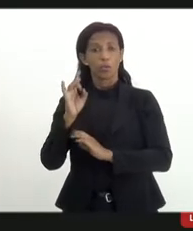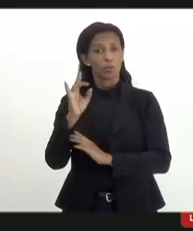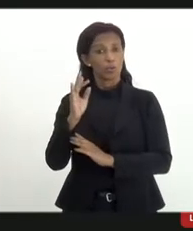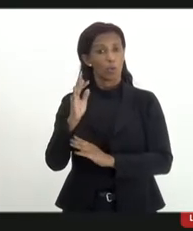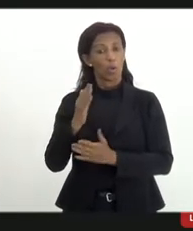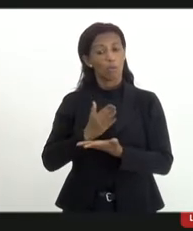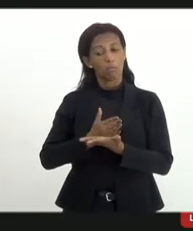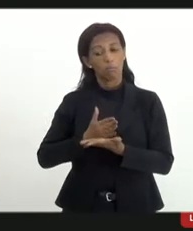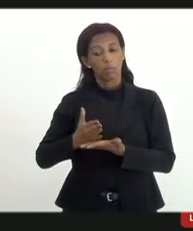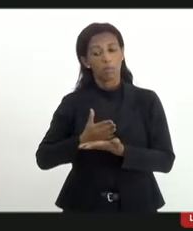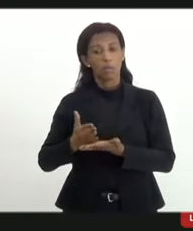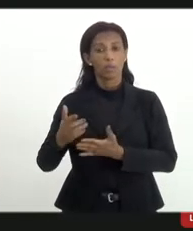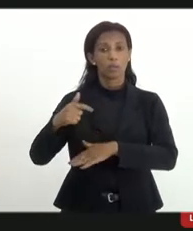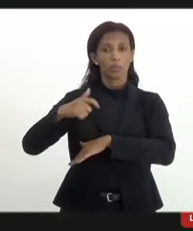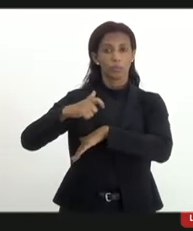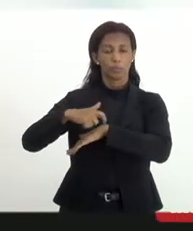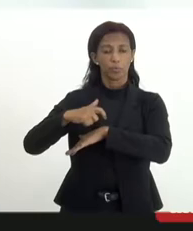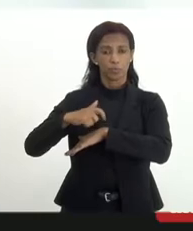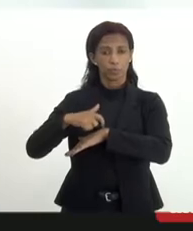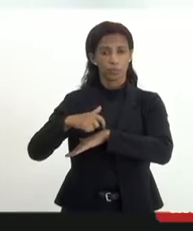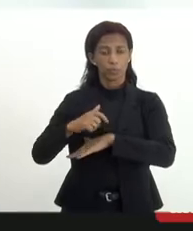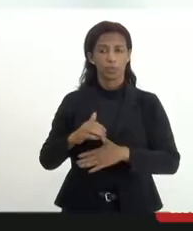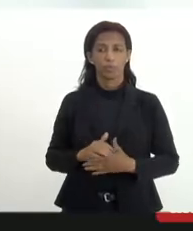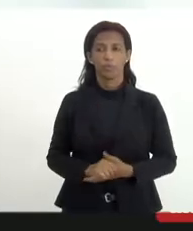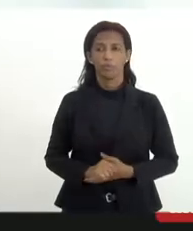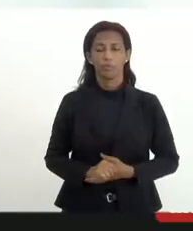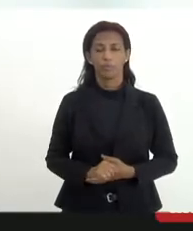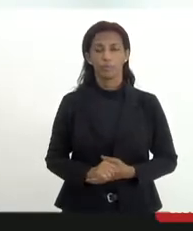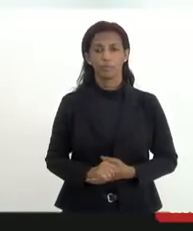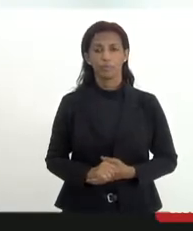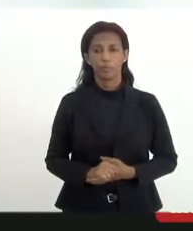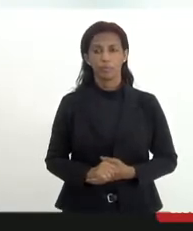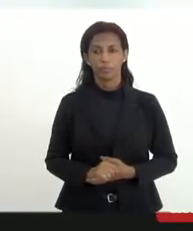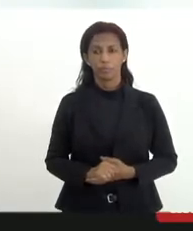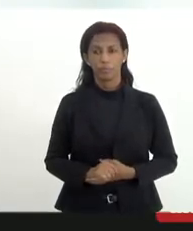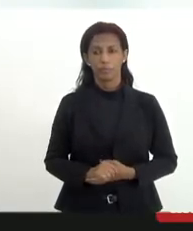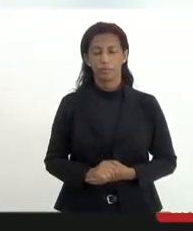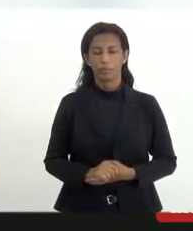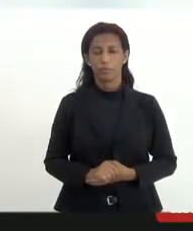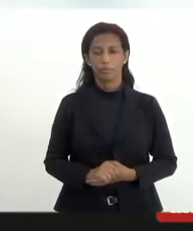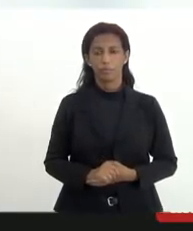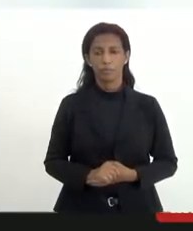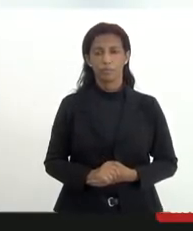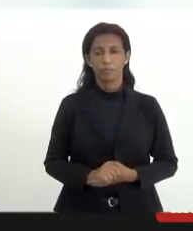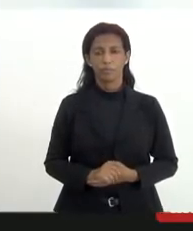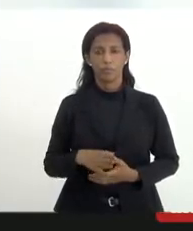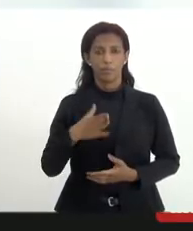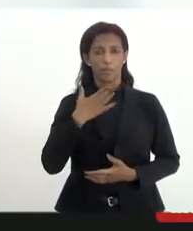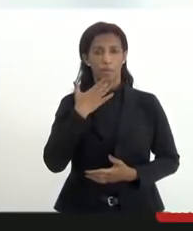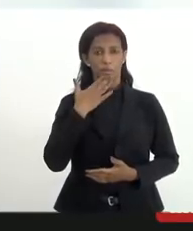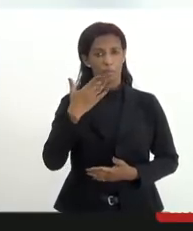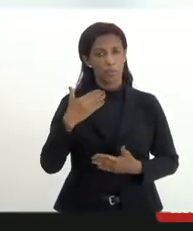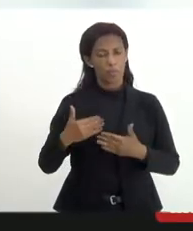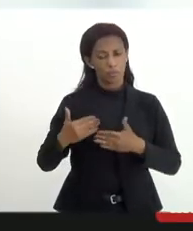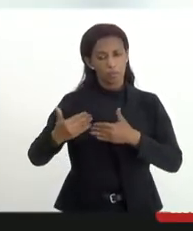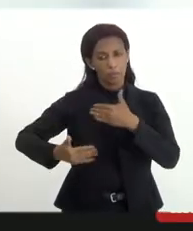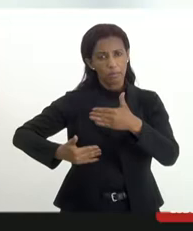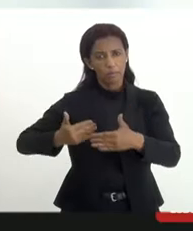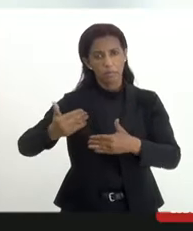somente no momento que o pedido de